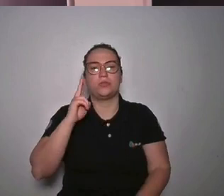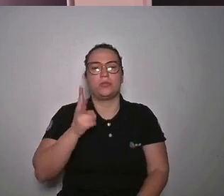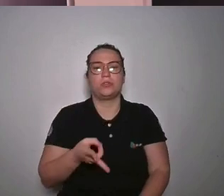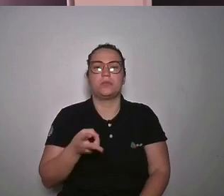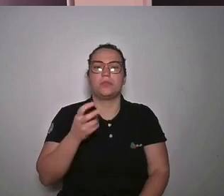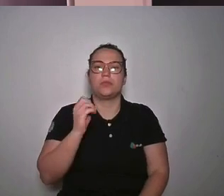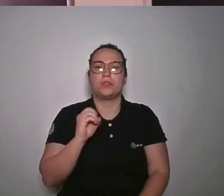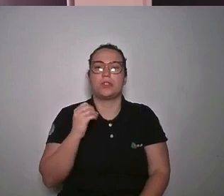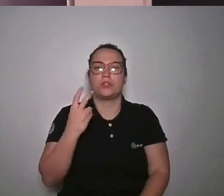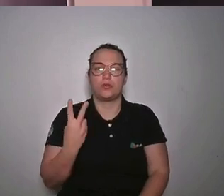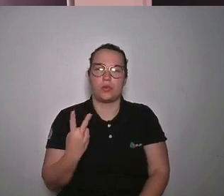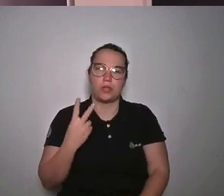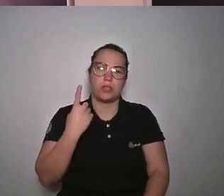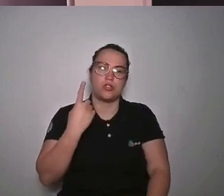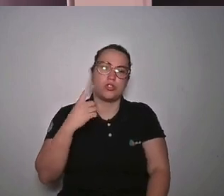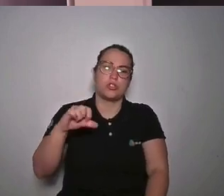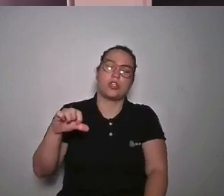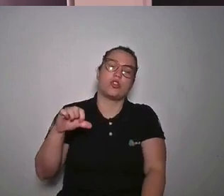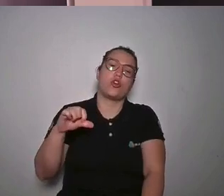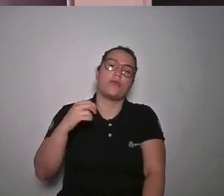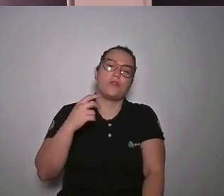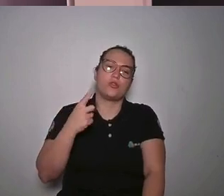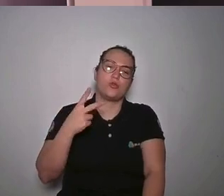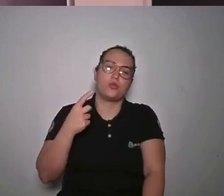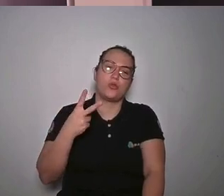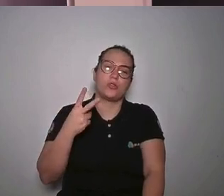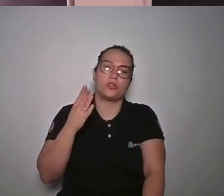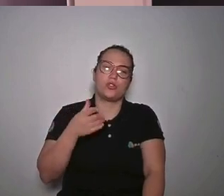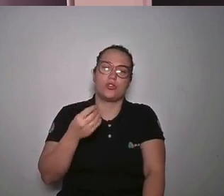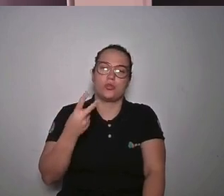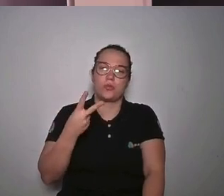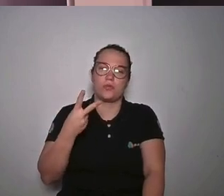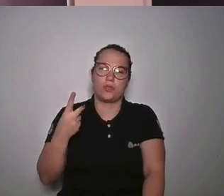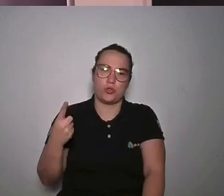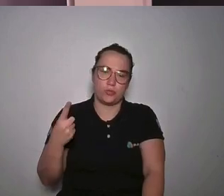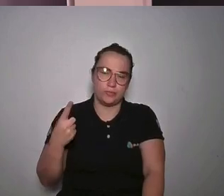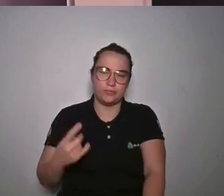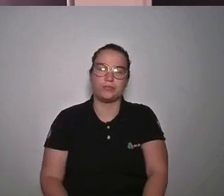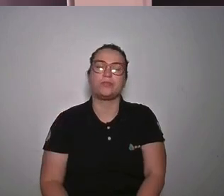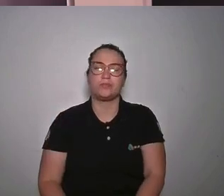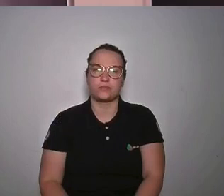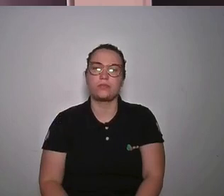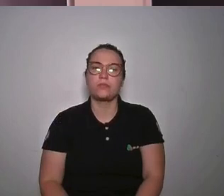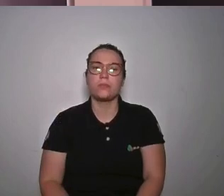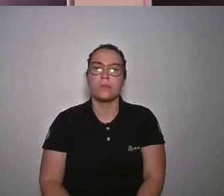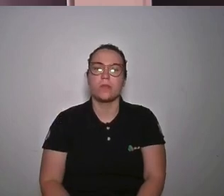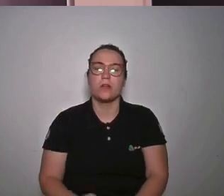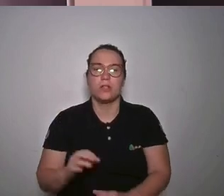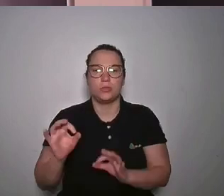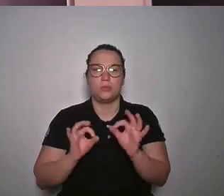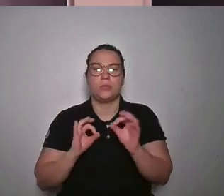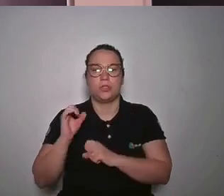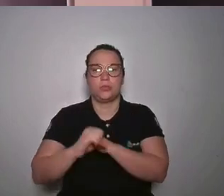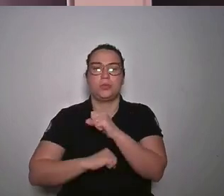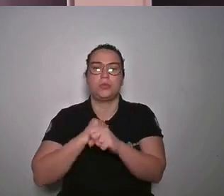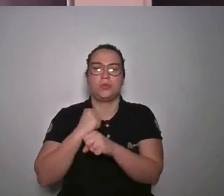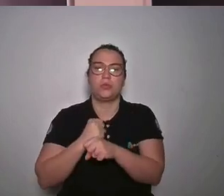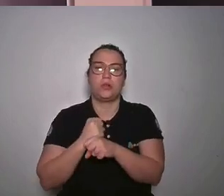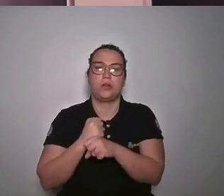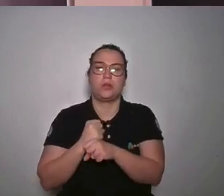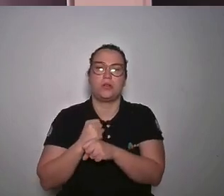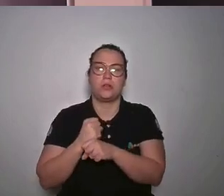2002, de 19/12 de 2021, com as inserções no Plano Plurianual para o